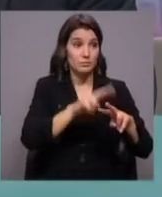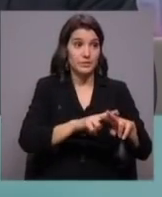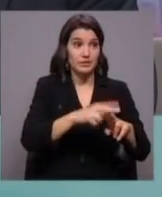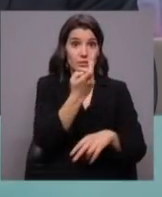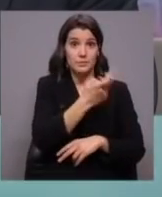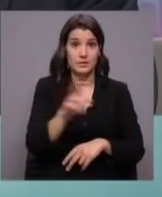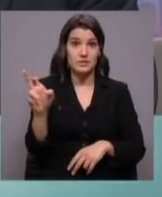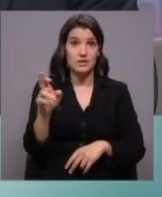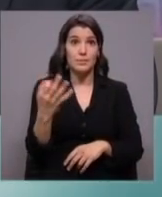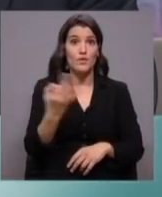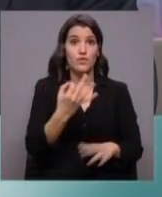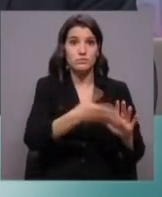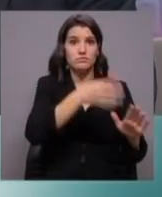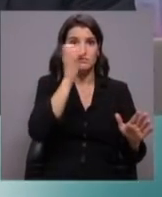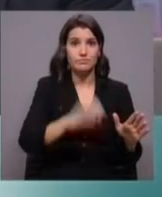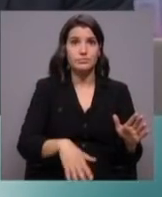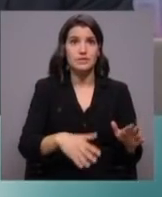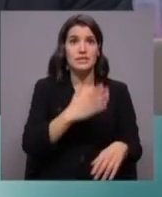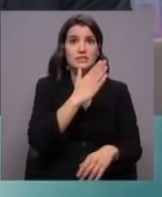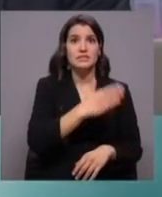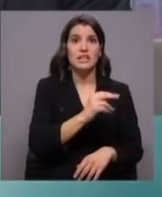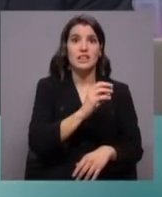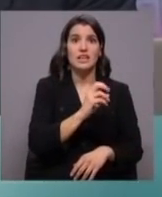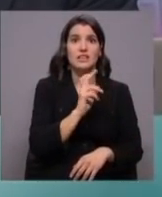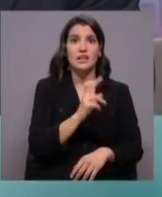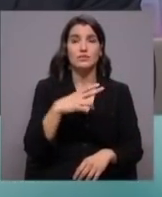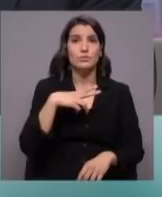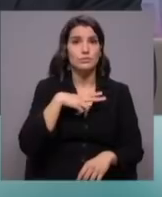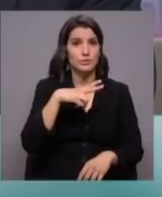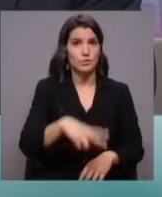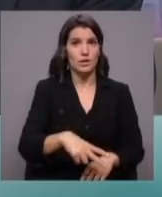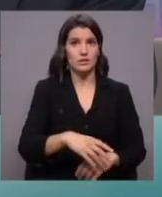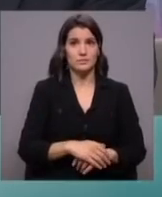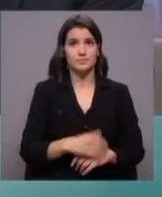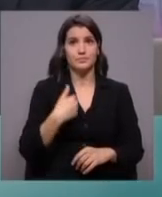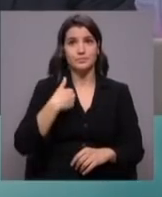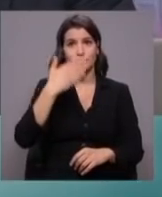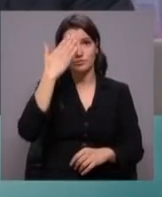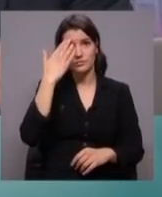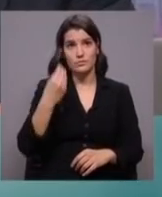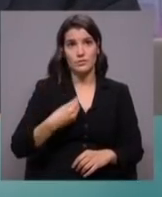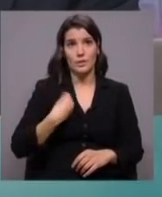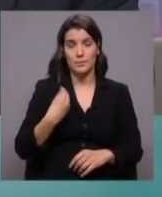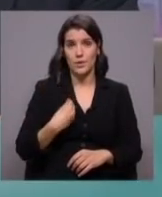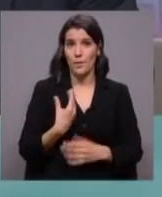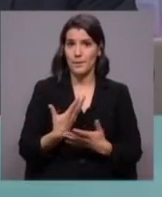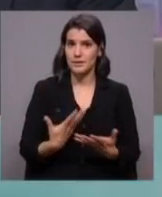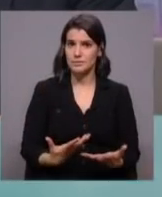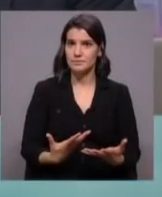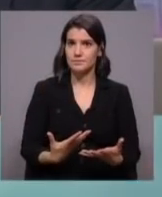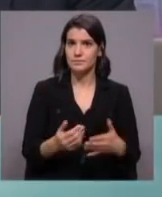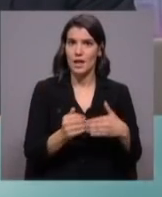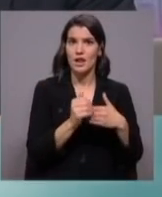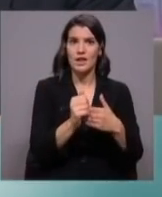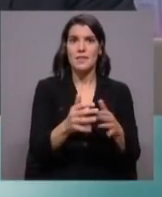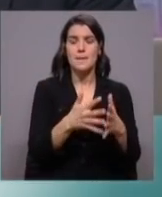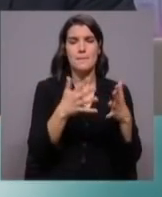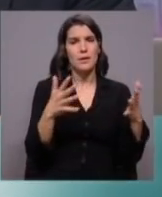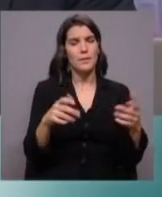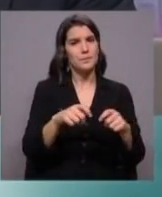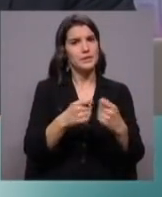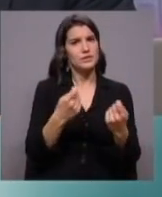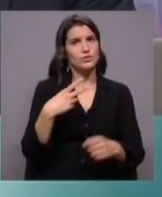A prisão perpétua foi abolida há 130 anos em Portugal. Ok. E eu acho preocupante que o líder de um dos maiores